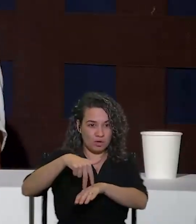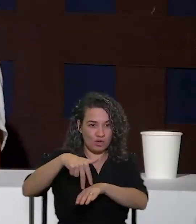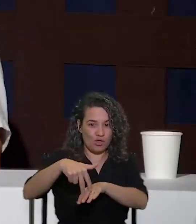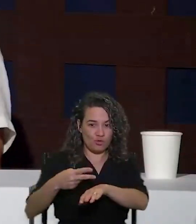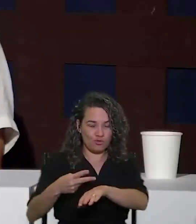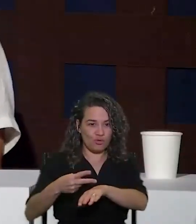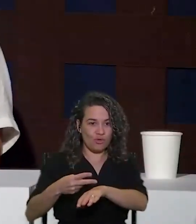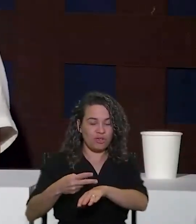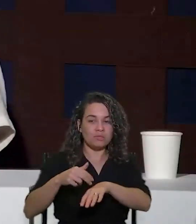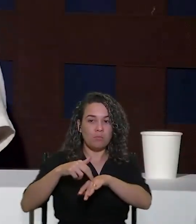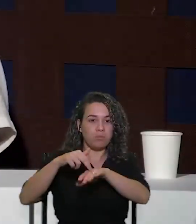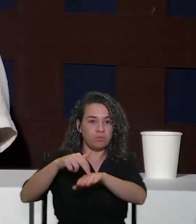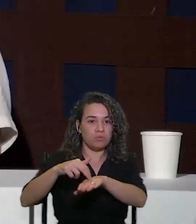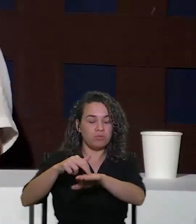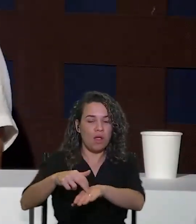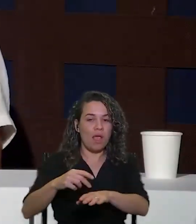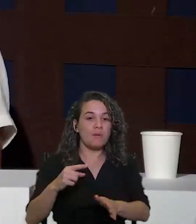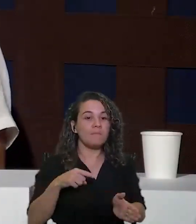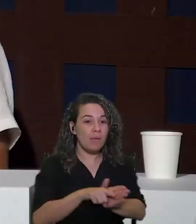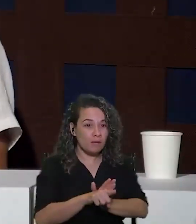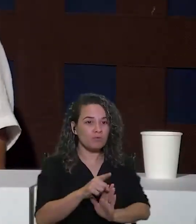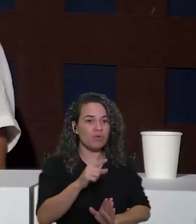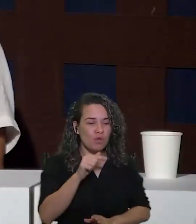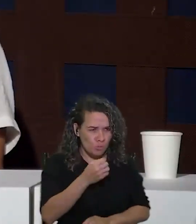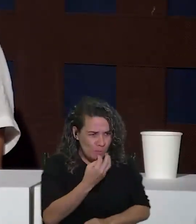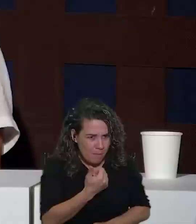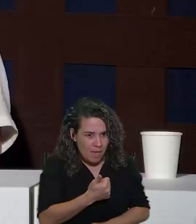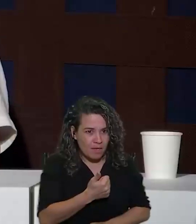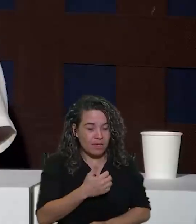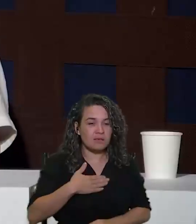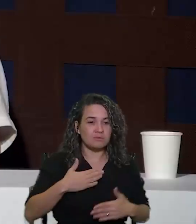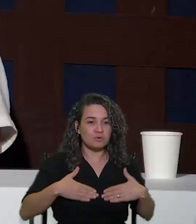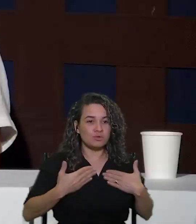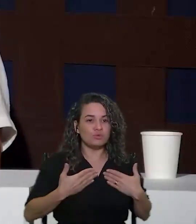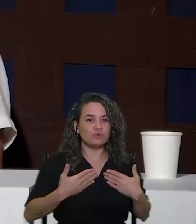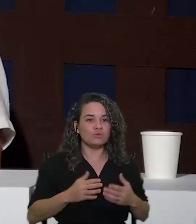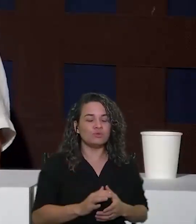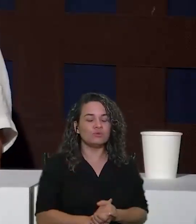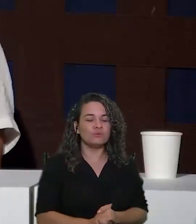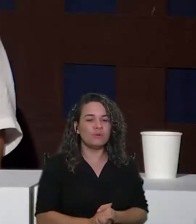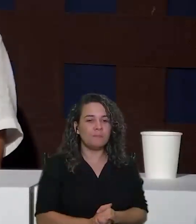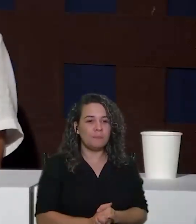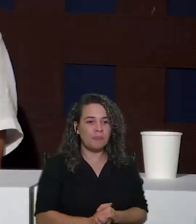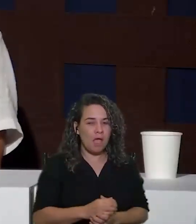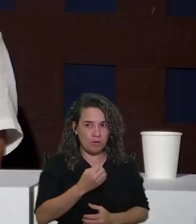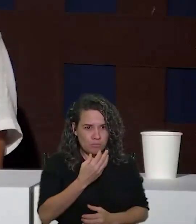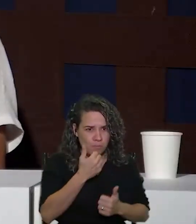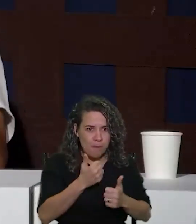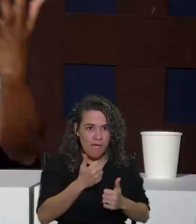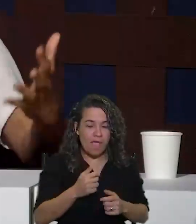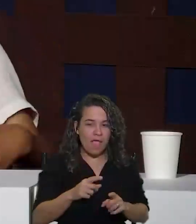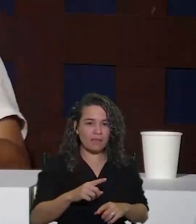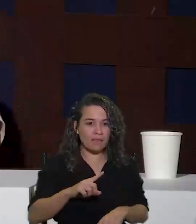estava bem, e aí eu disse que sim, né, com um susto e tal, e aí depois ele começou a me xingar, né, a dizer que ele